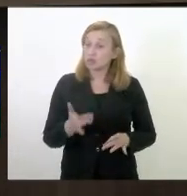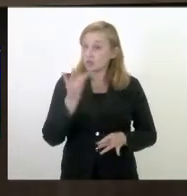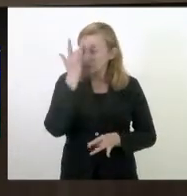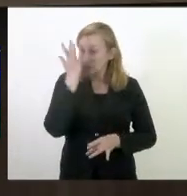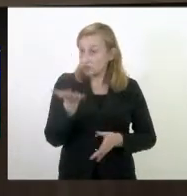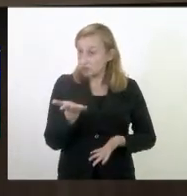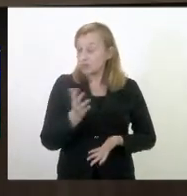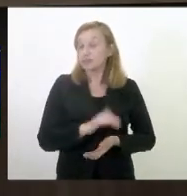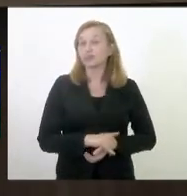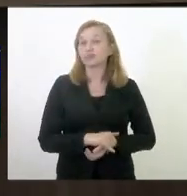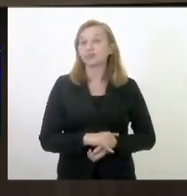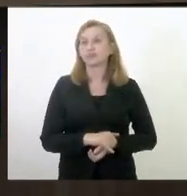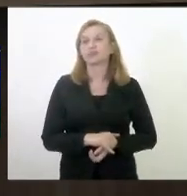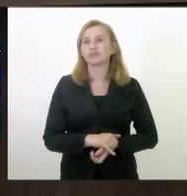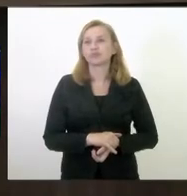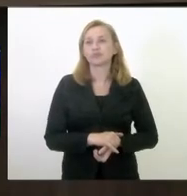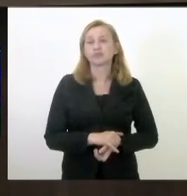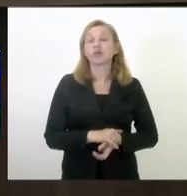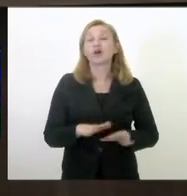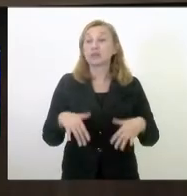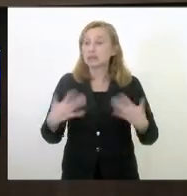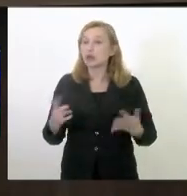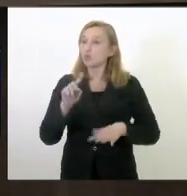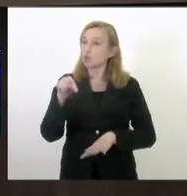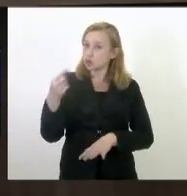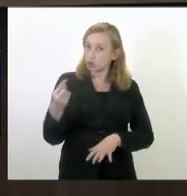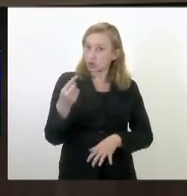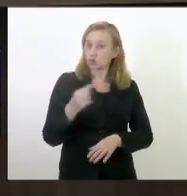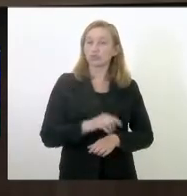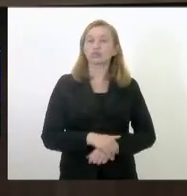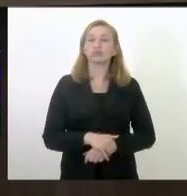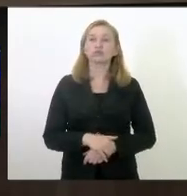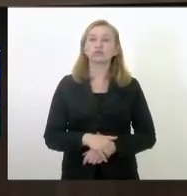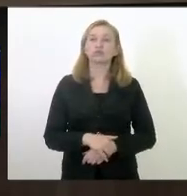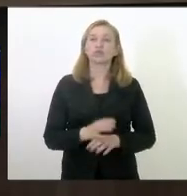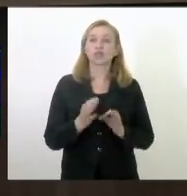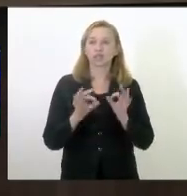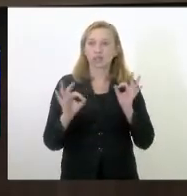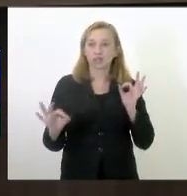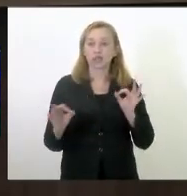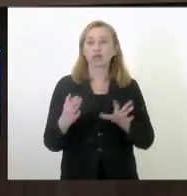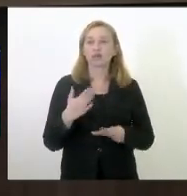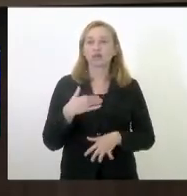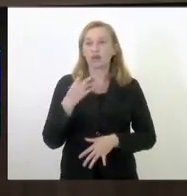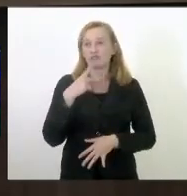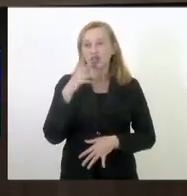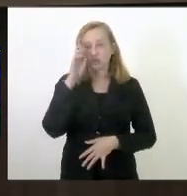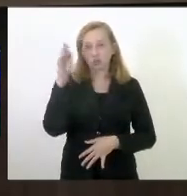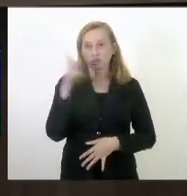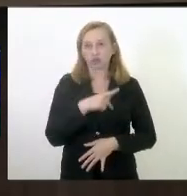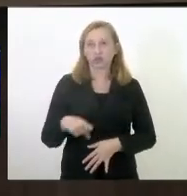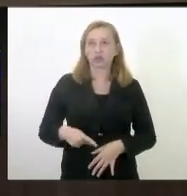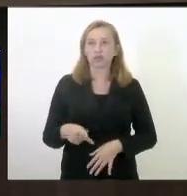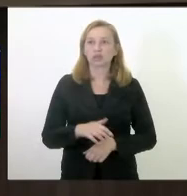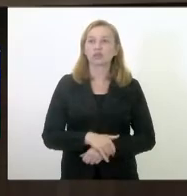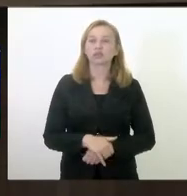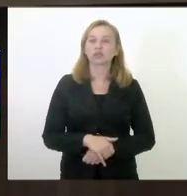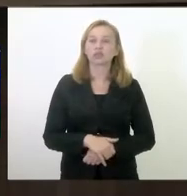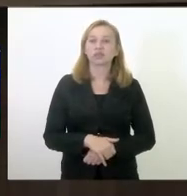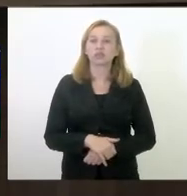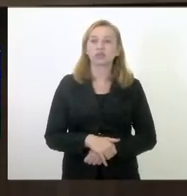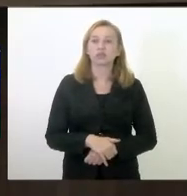ponta. Então, outro, sem delongas, o meu parecer, senhor presidente, fazendo os ajustes.